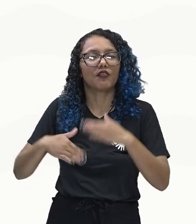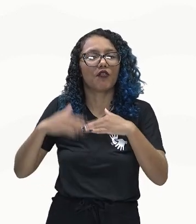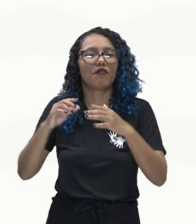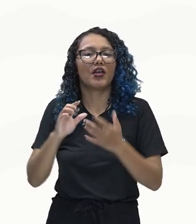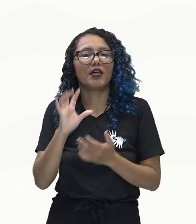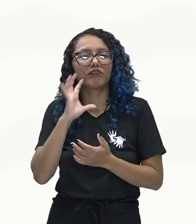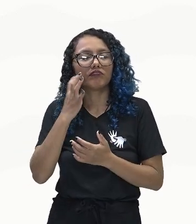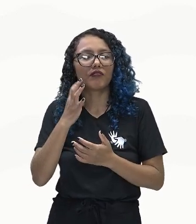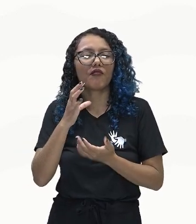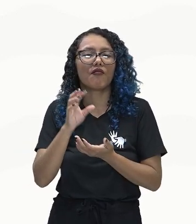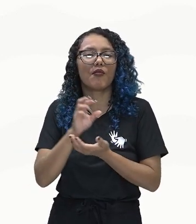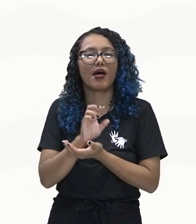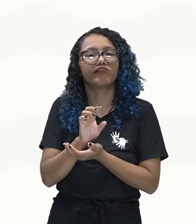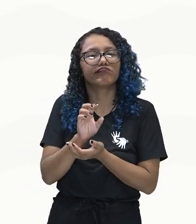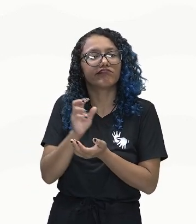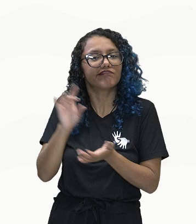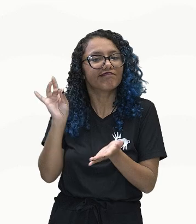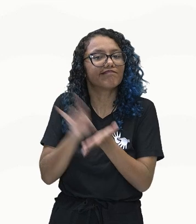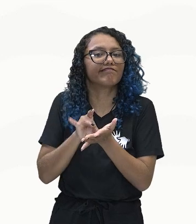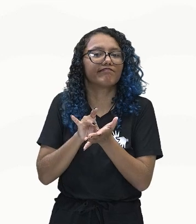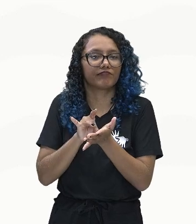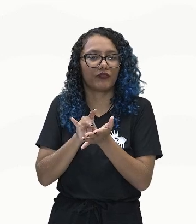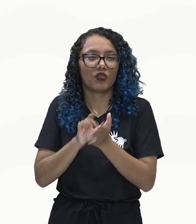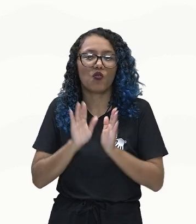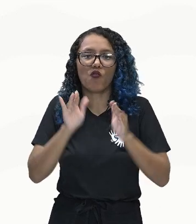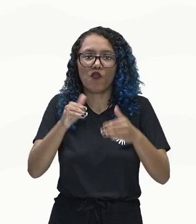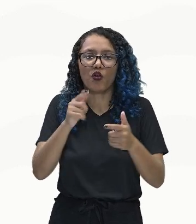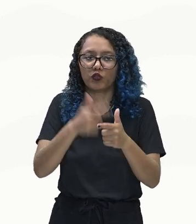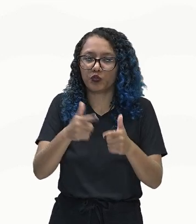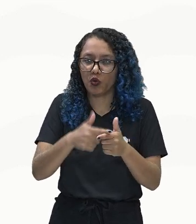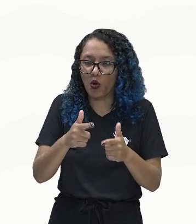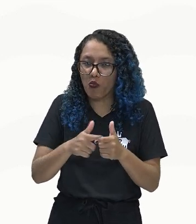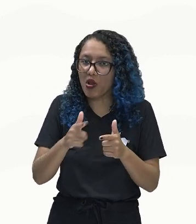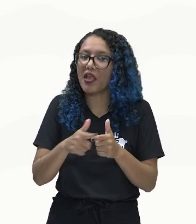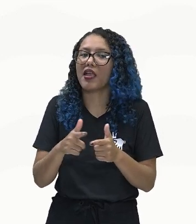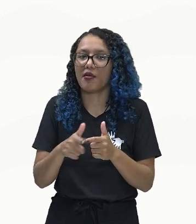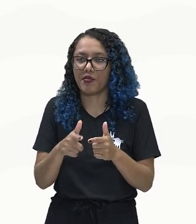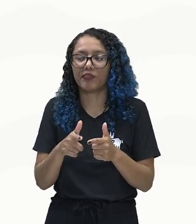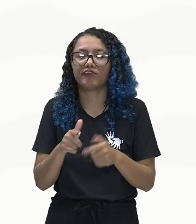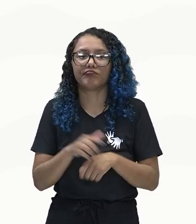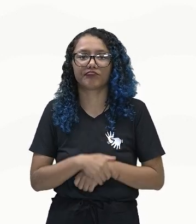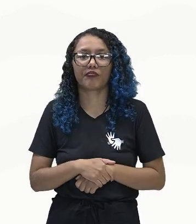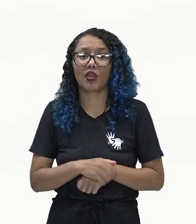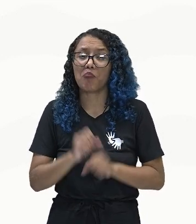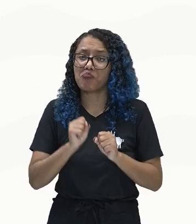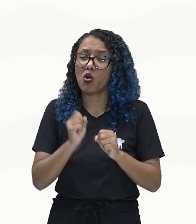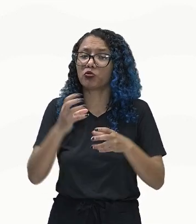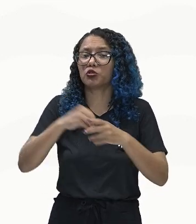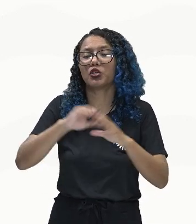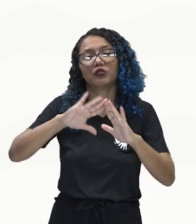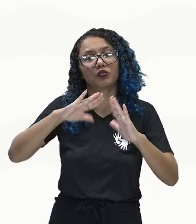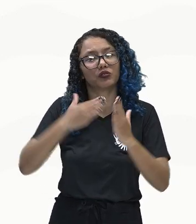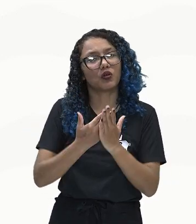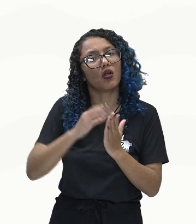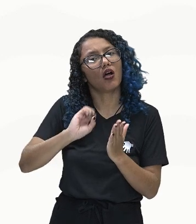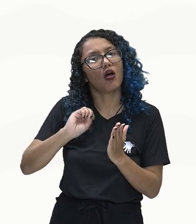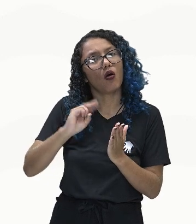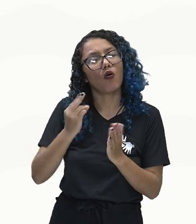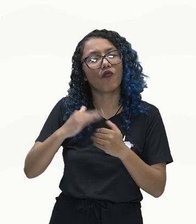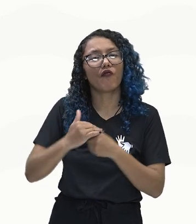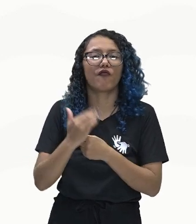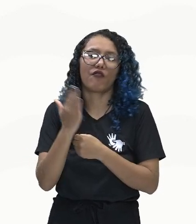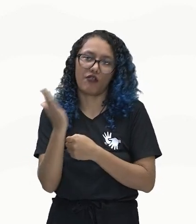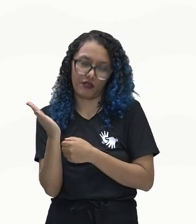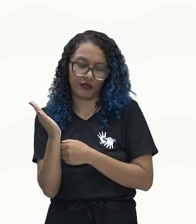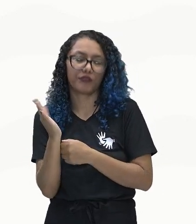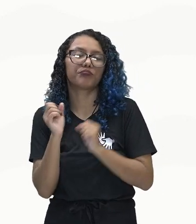enfrentamos, tanto dentro do ambiente escolar, né, dentro da escola, quanto fora da escola, tá? Então aí, por exemplo, a